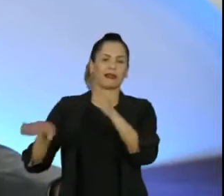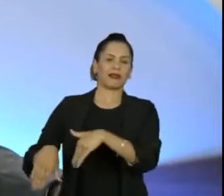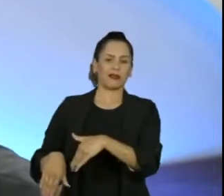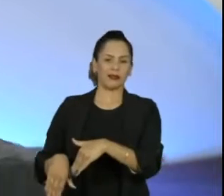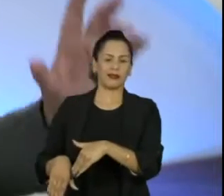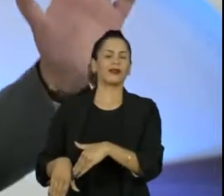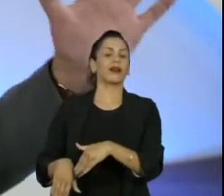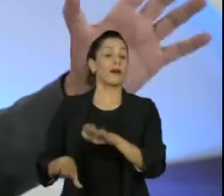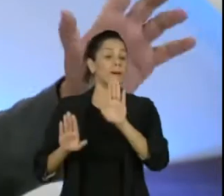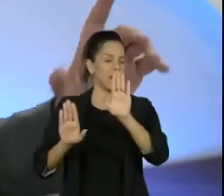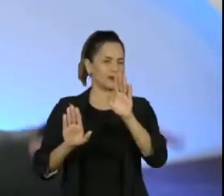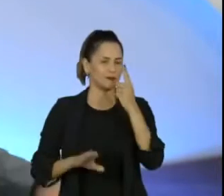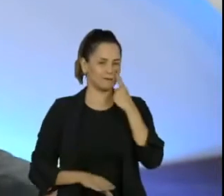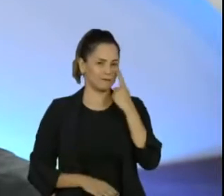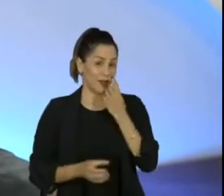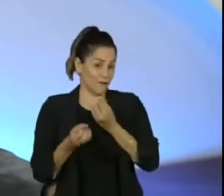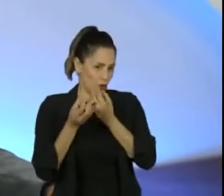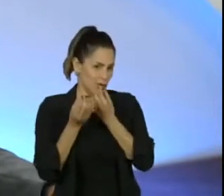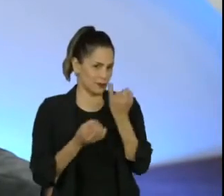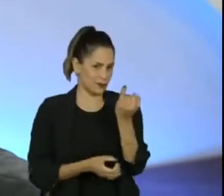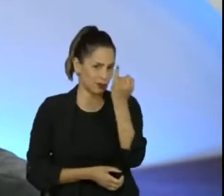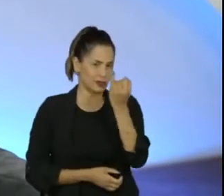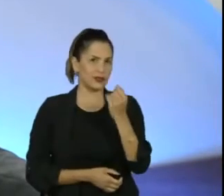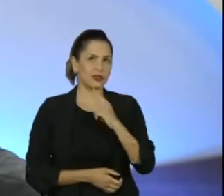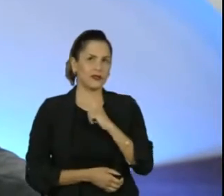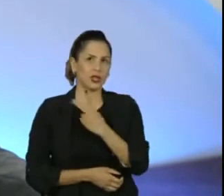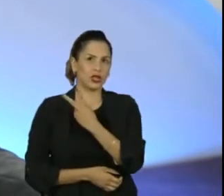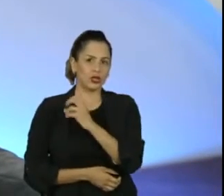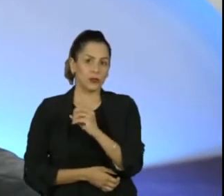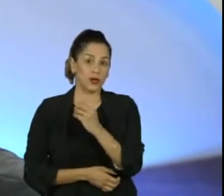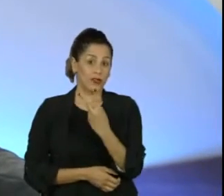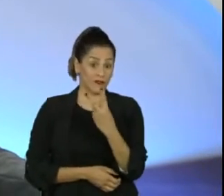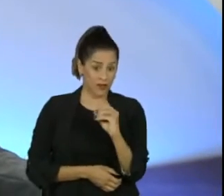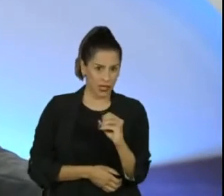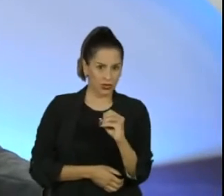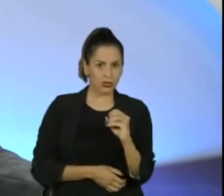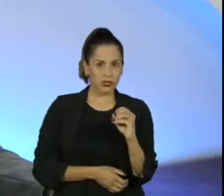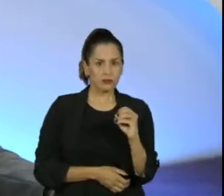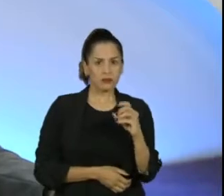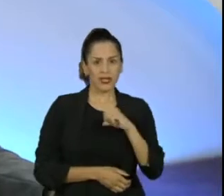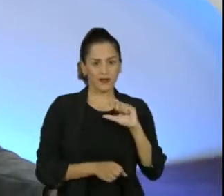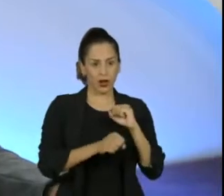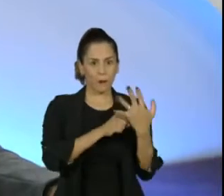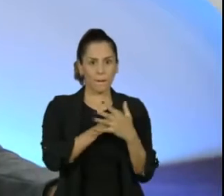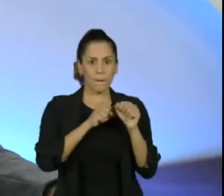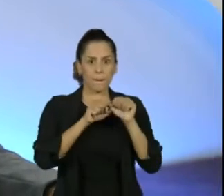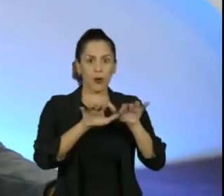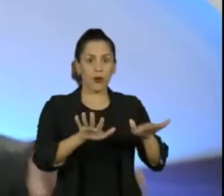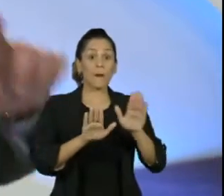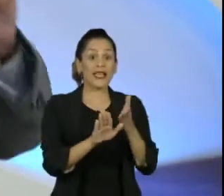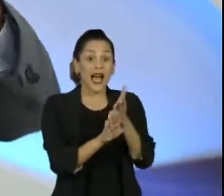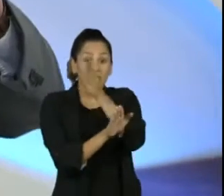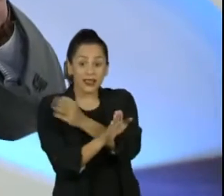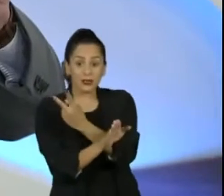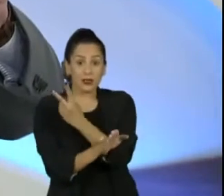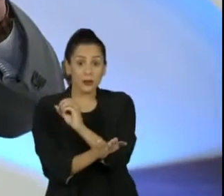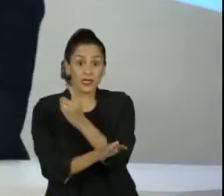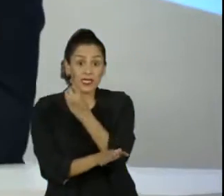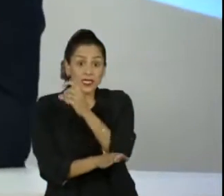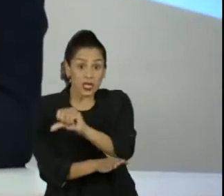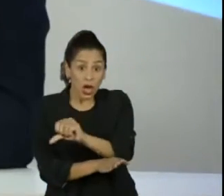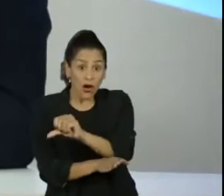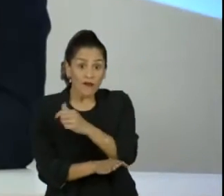dado importante. Em 2020 teve a pandemia. Em 2019, eu fiz 2.500 agendas. Não é pessoas,